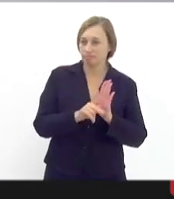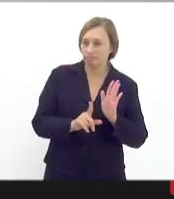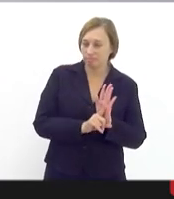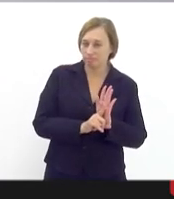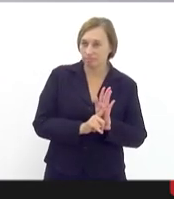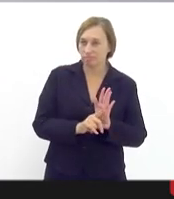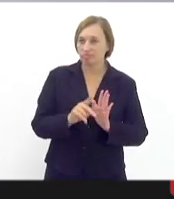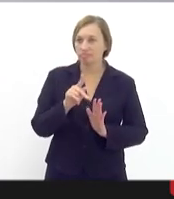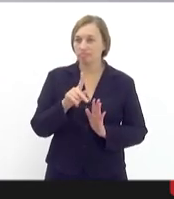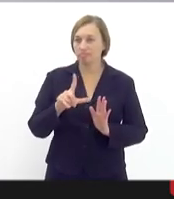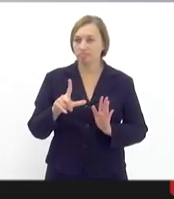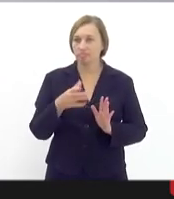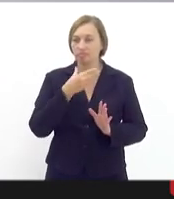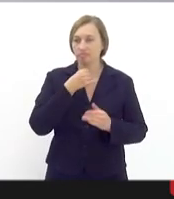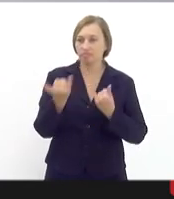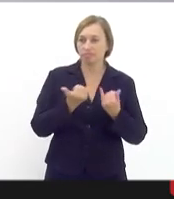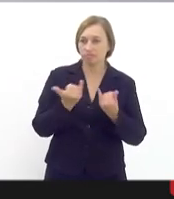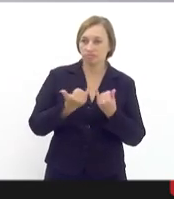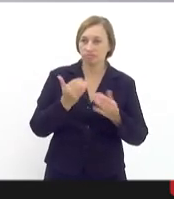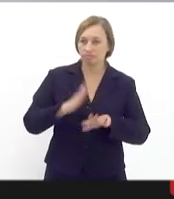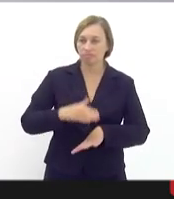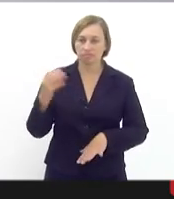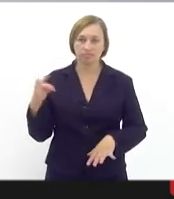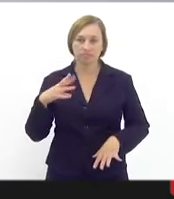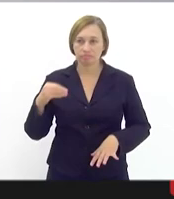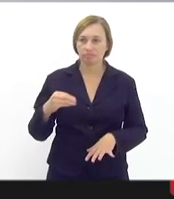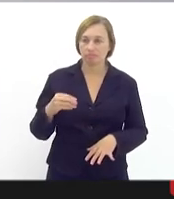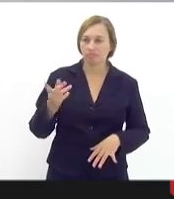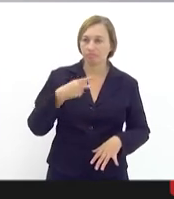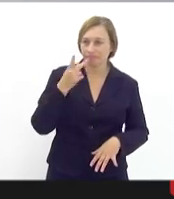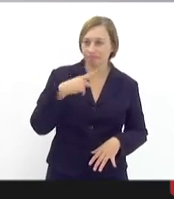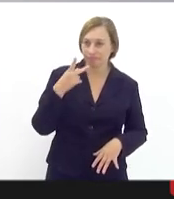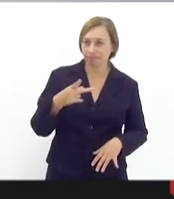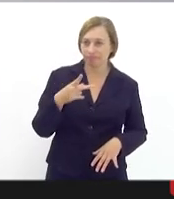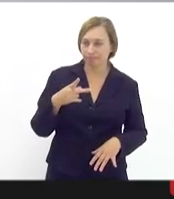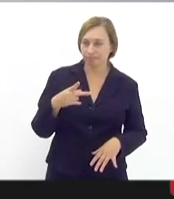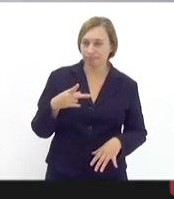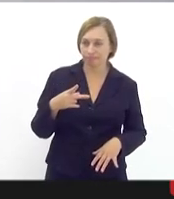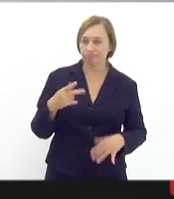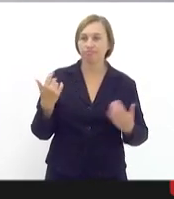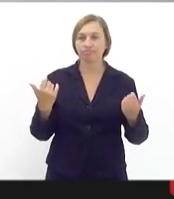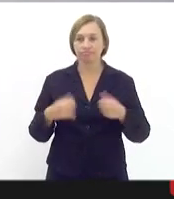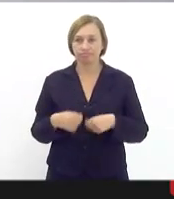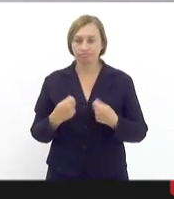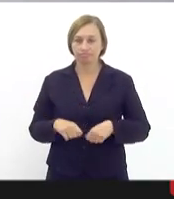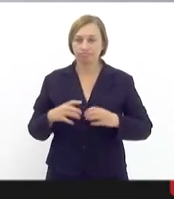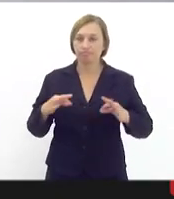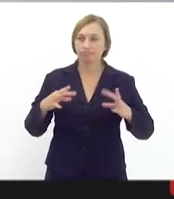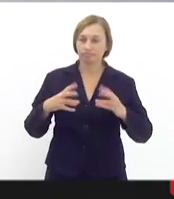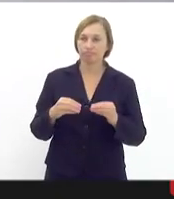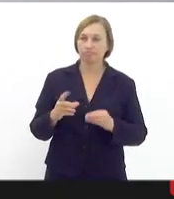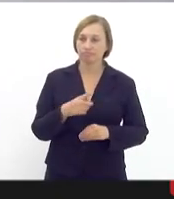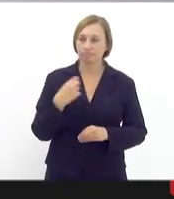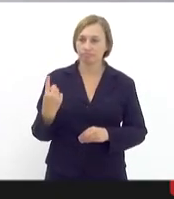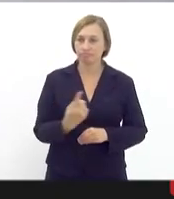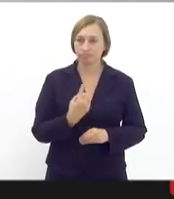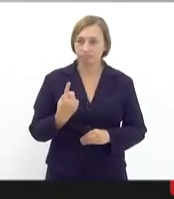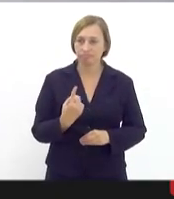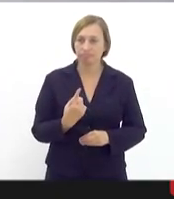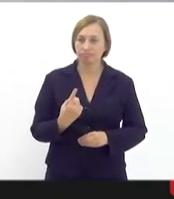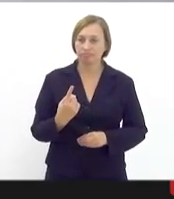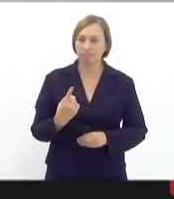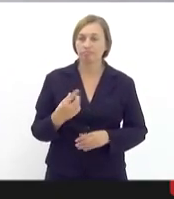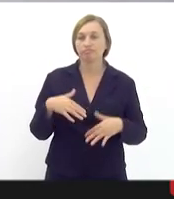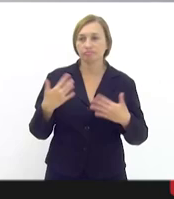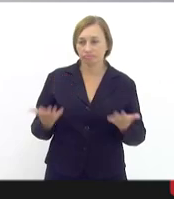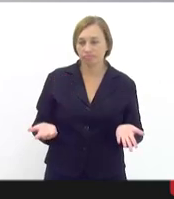chamado de PL das fake news, mas é muito mais do que isso, né? Ele fala sobre, é um PL muito necessário para todos nós, sobretudo na defesa da democracia.